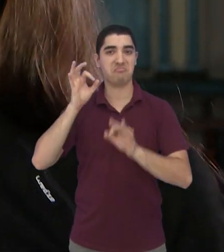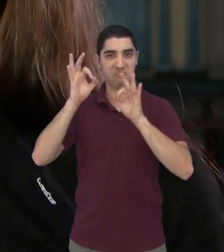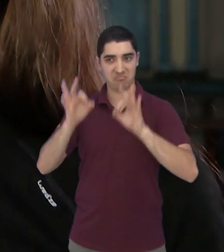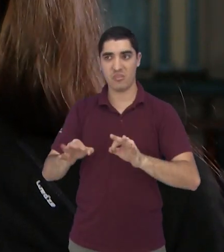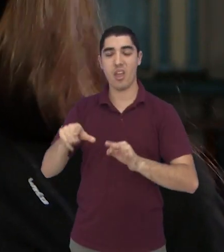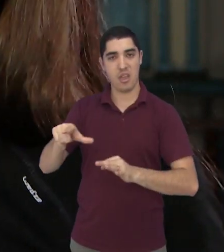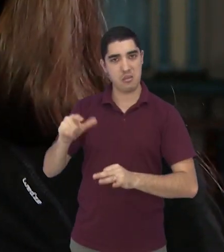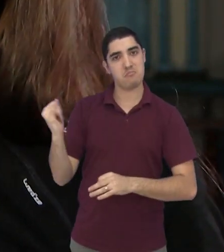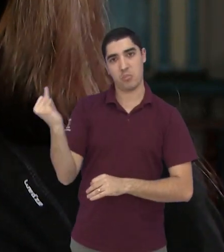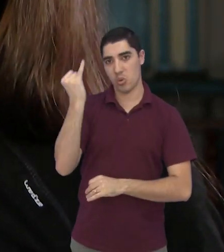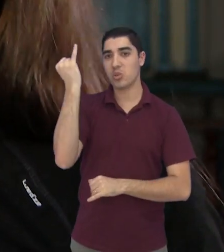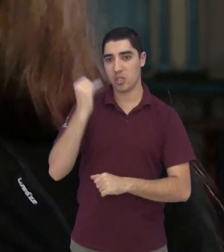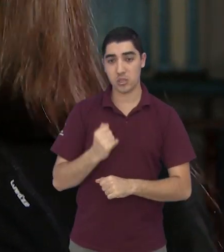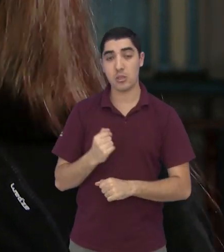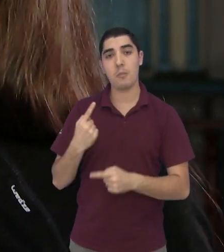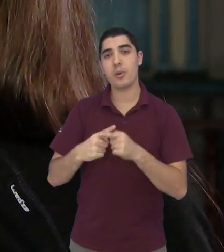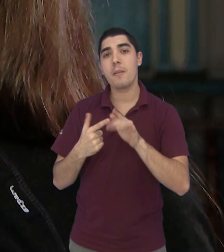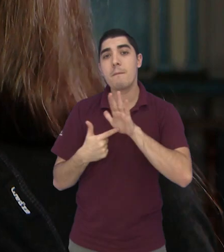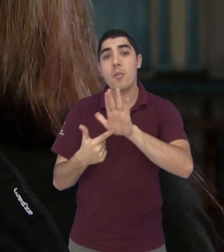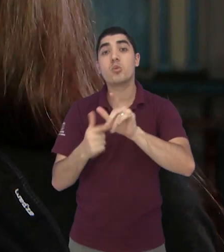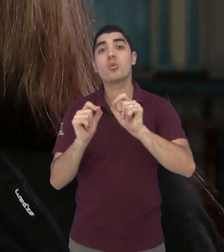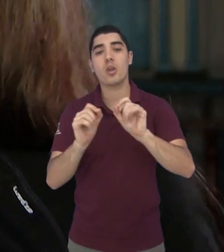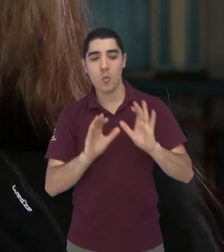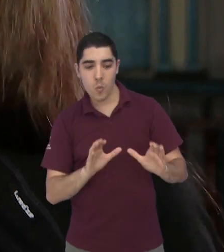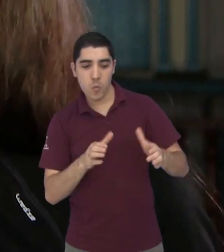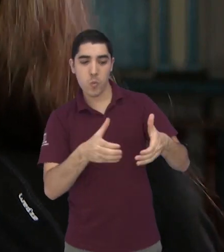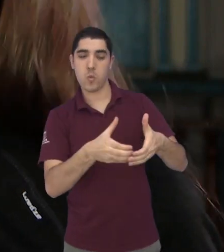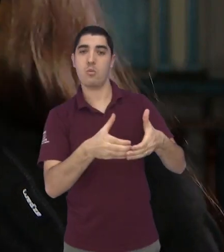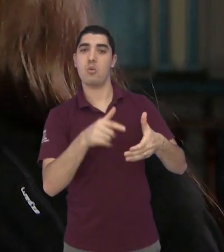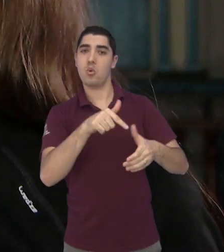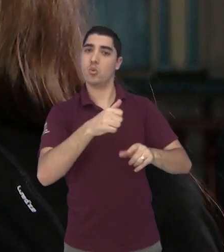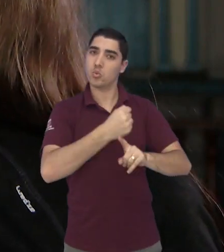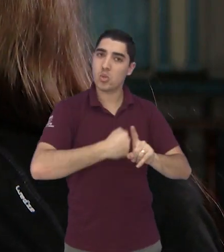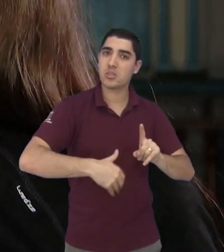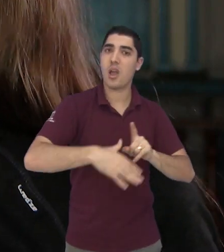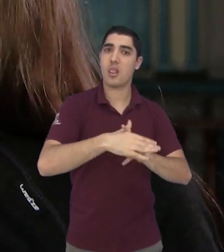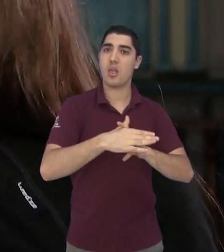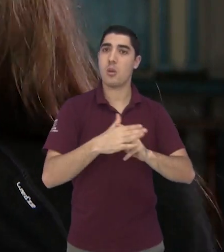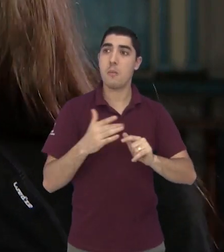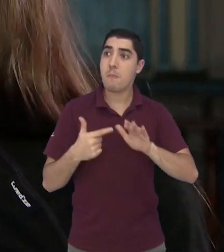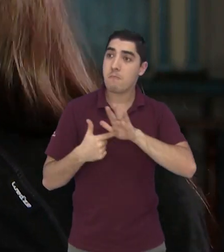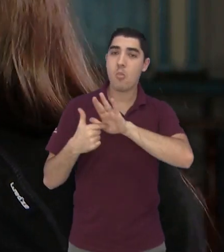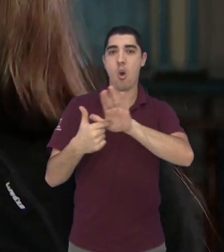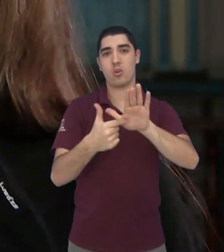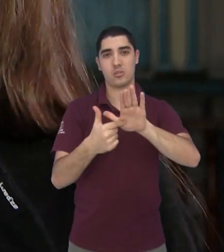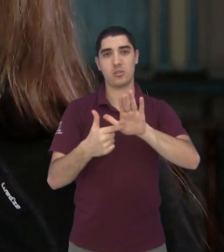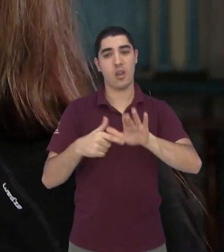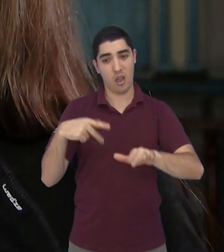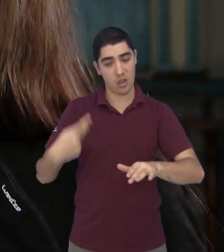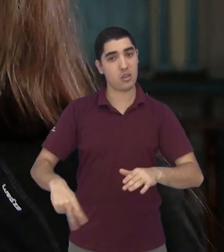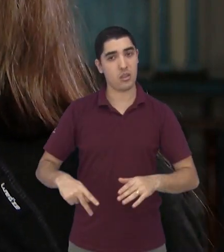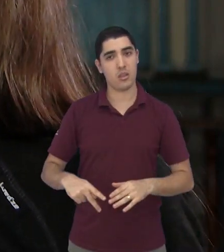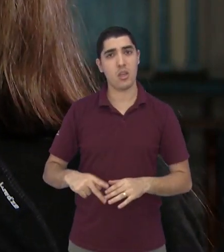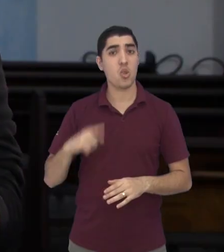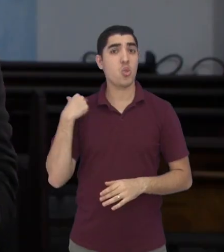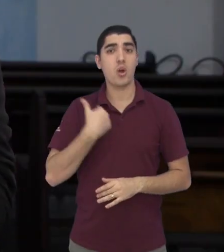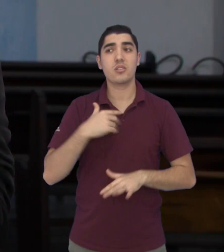tá? Ele ressimboliza os grupos sociais que formam e informam a nossa sociedade. A gente mantém contato um com o